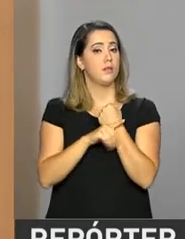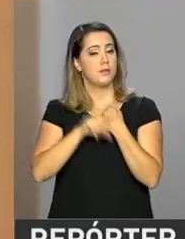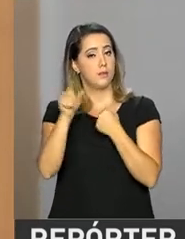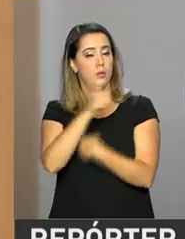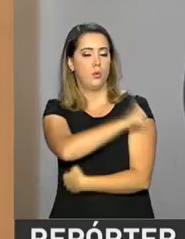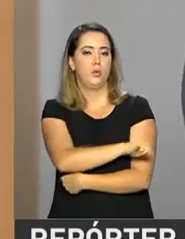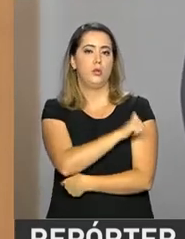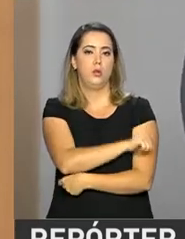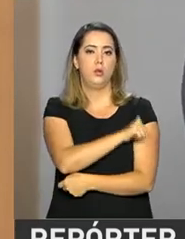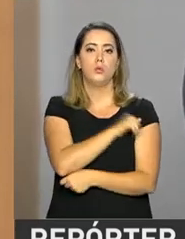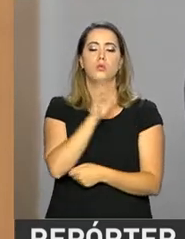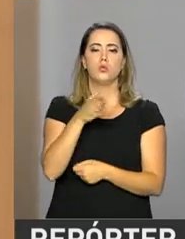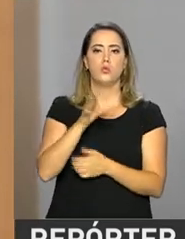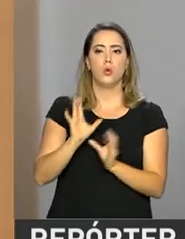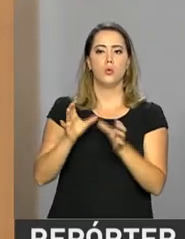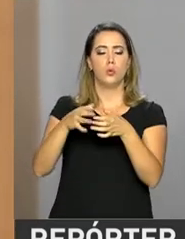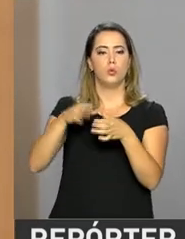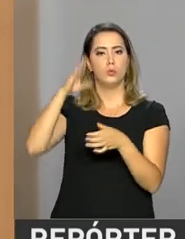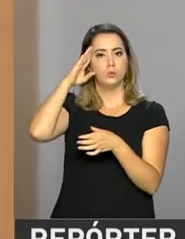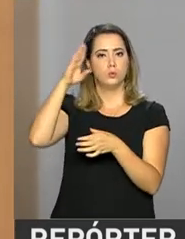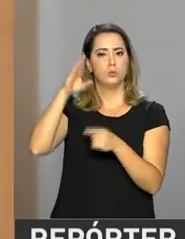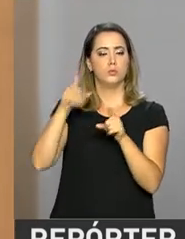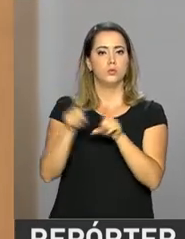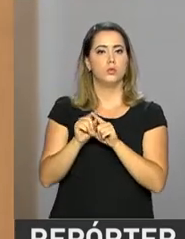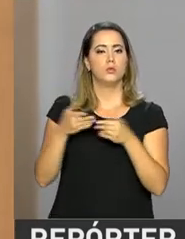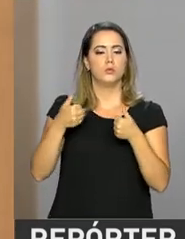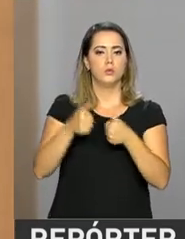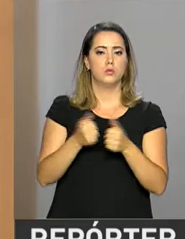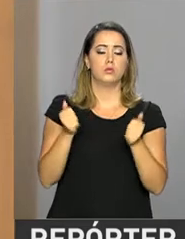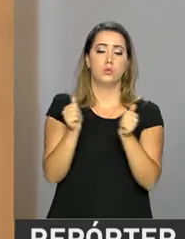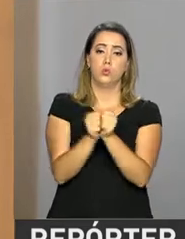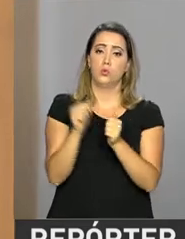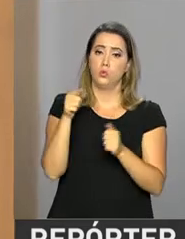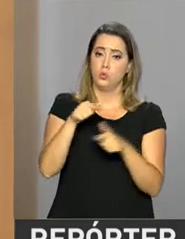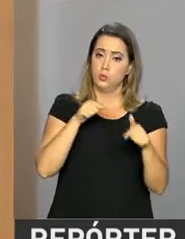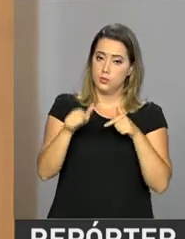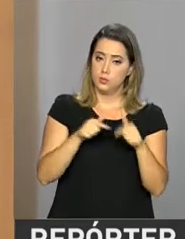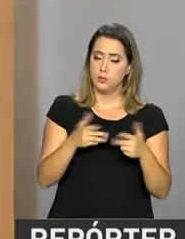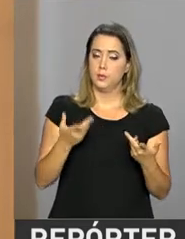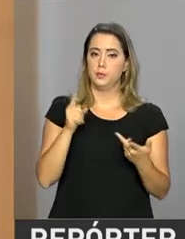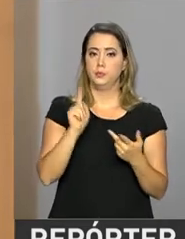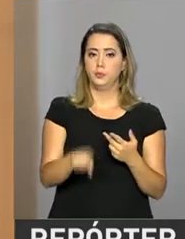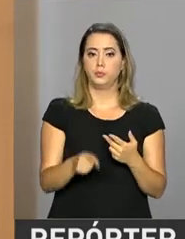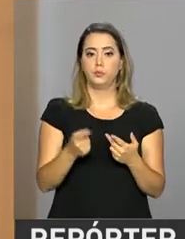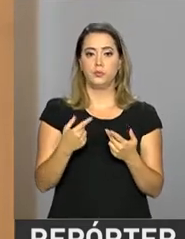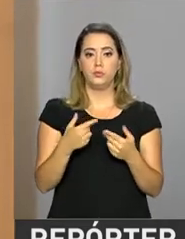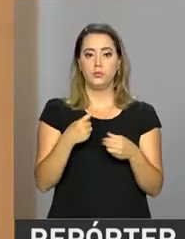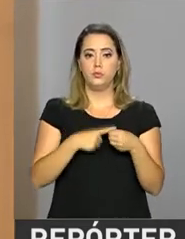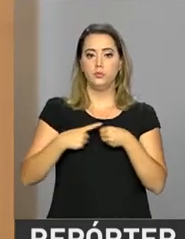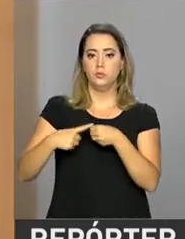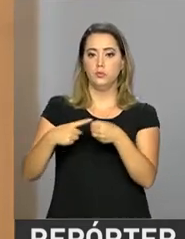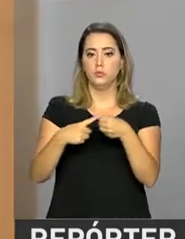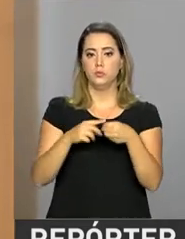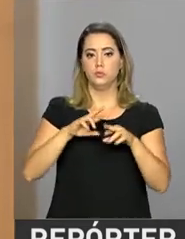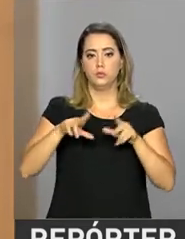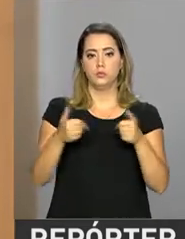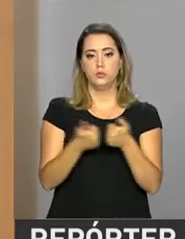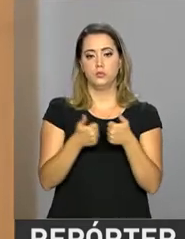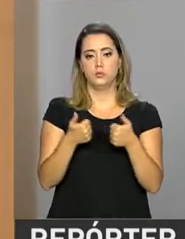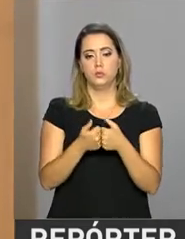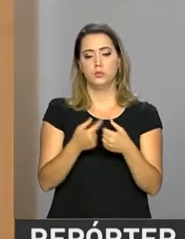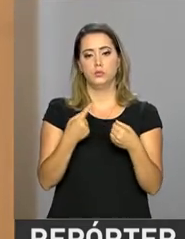as forças nacionais de segurança se encontram presentes na cidade do rio de janeiro e é em cidades próximas